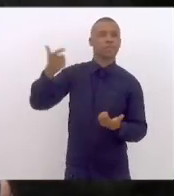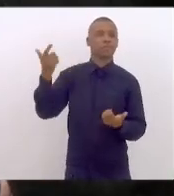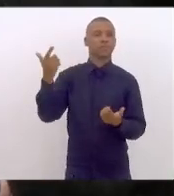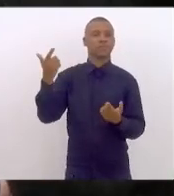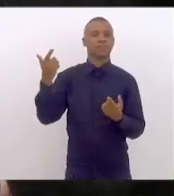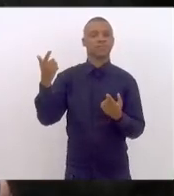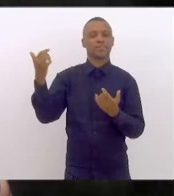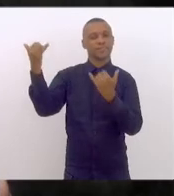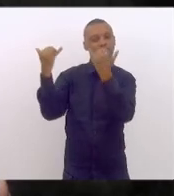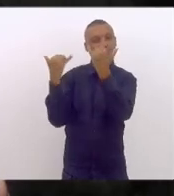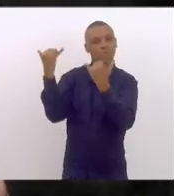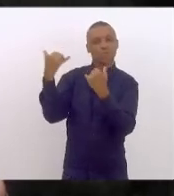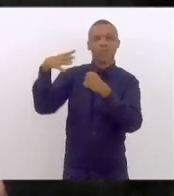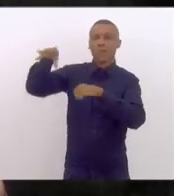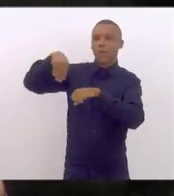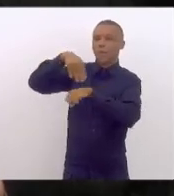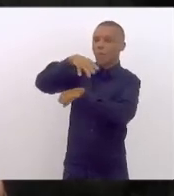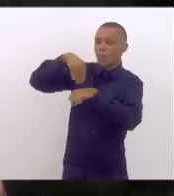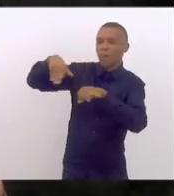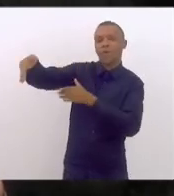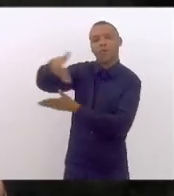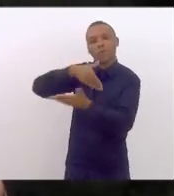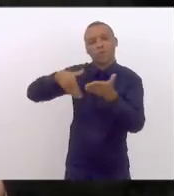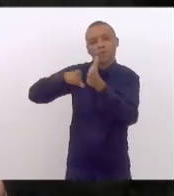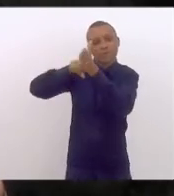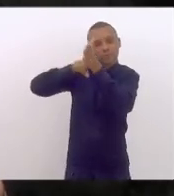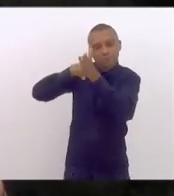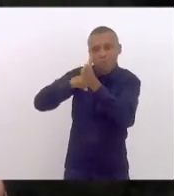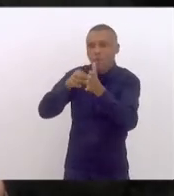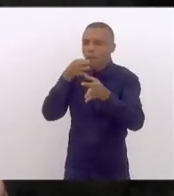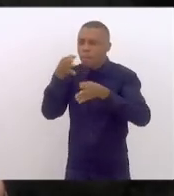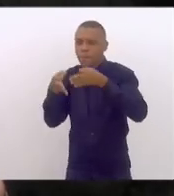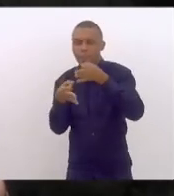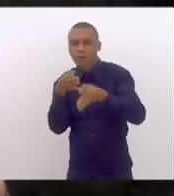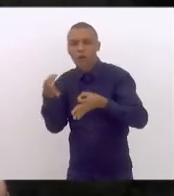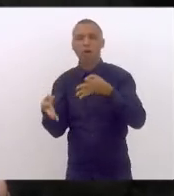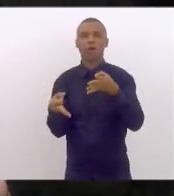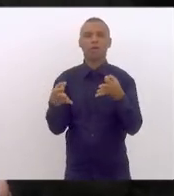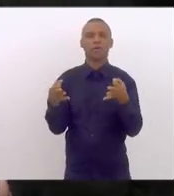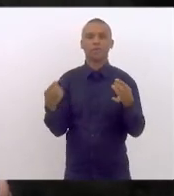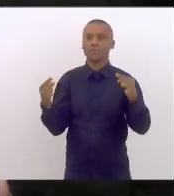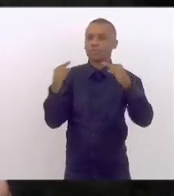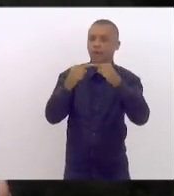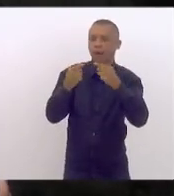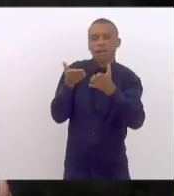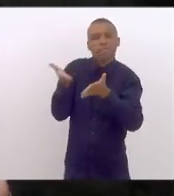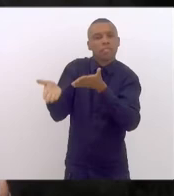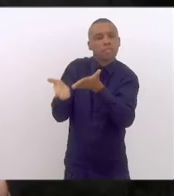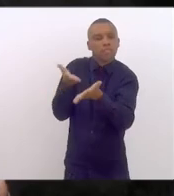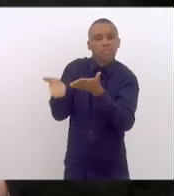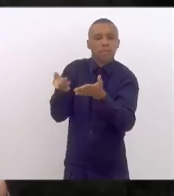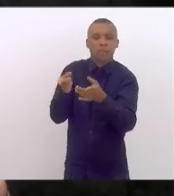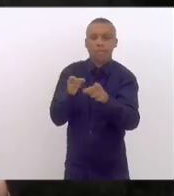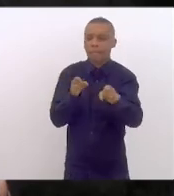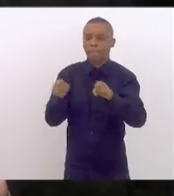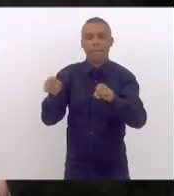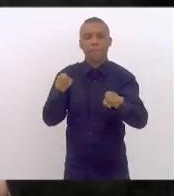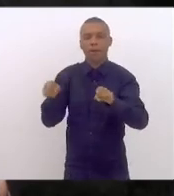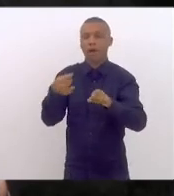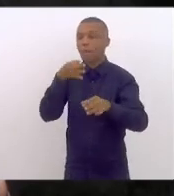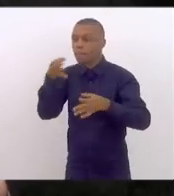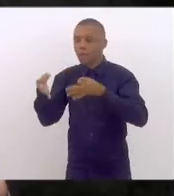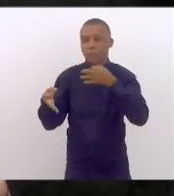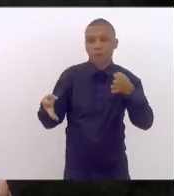cruzamento de dados do exame de de opiniões e o gotejo entre elas então quando alguém me diz sempre